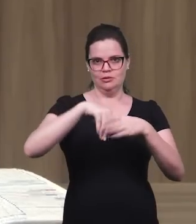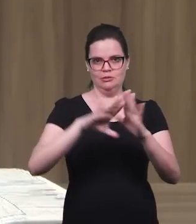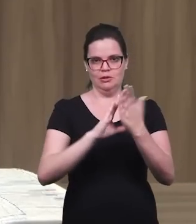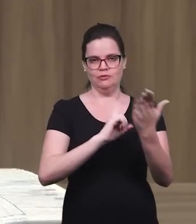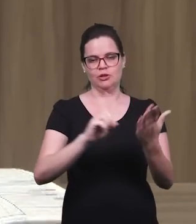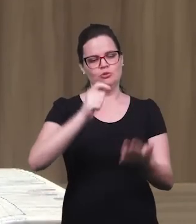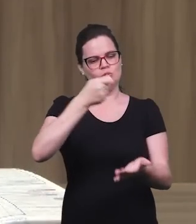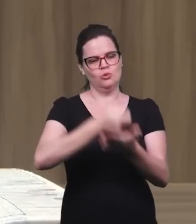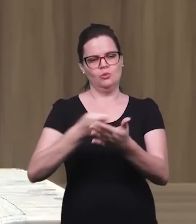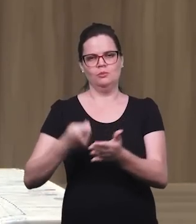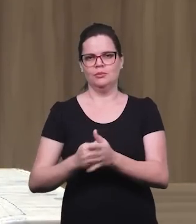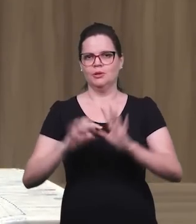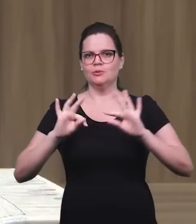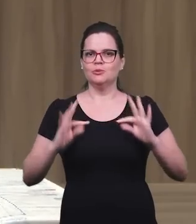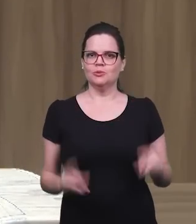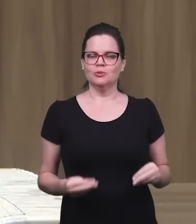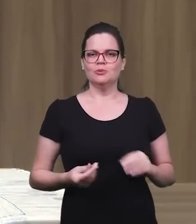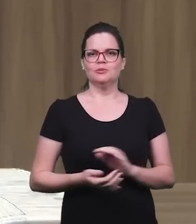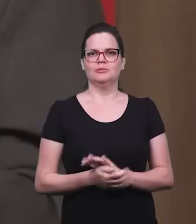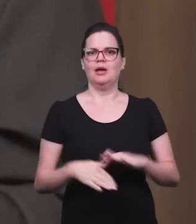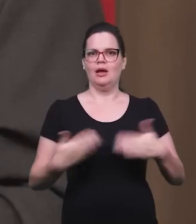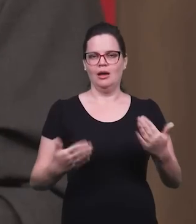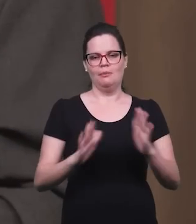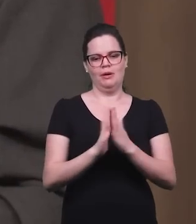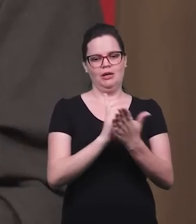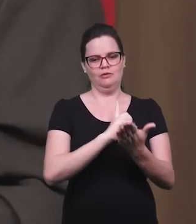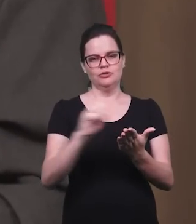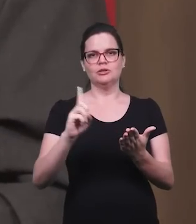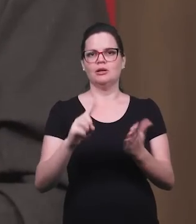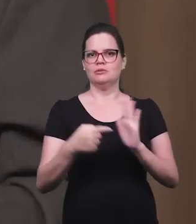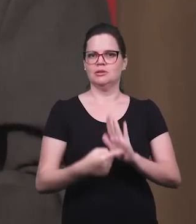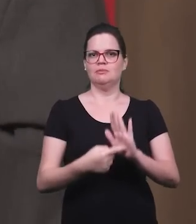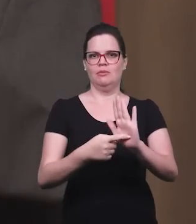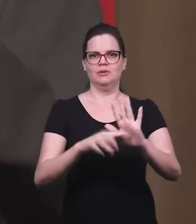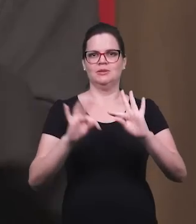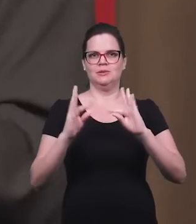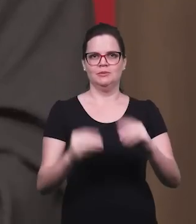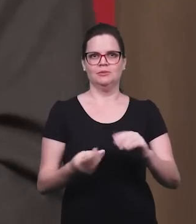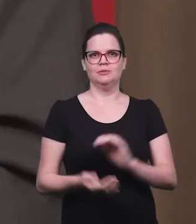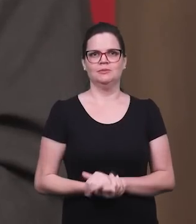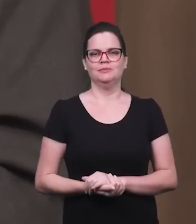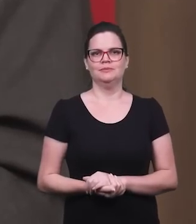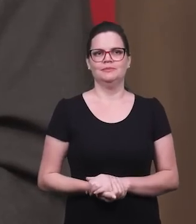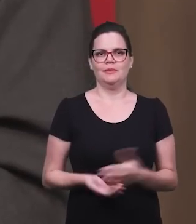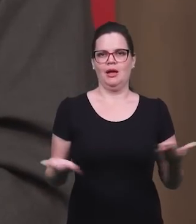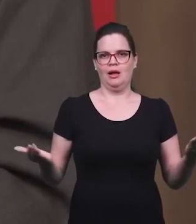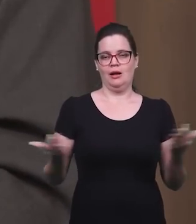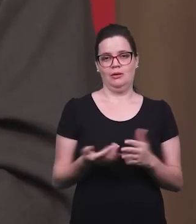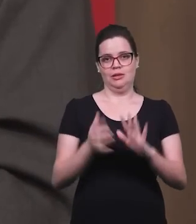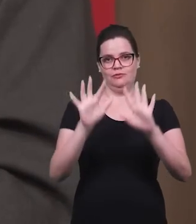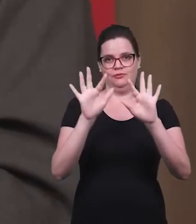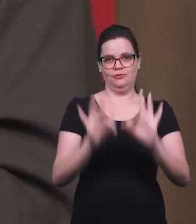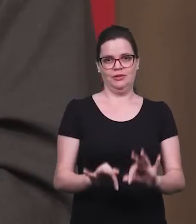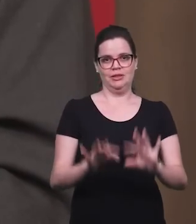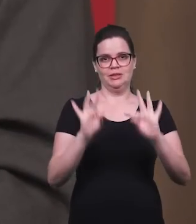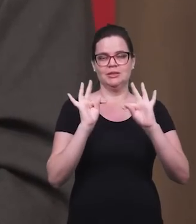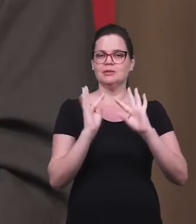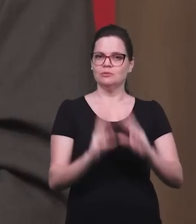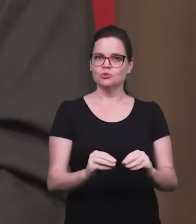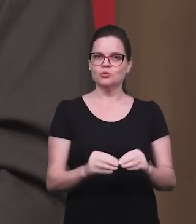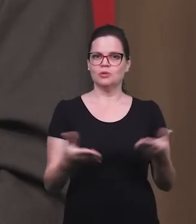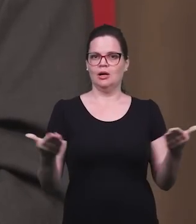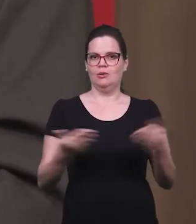com política de Israel, nada disso. É o Israel bíblico, né? Israel bíblico, é. Nós encerramos aqui mais